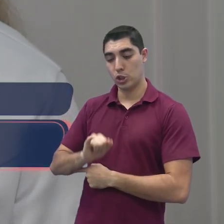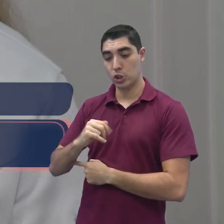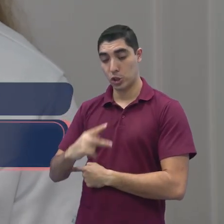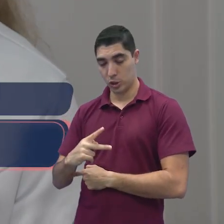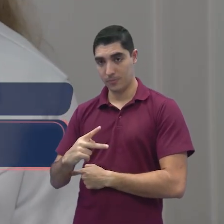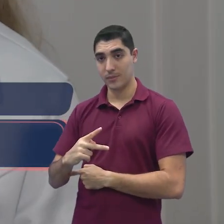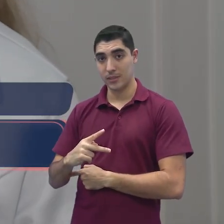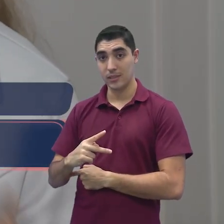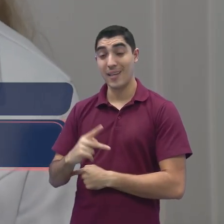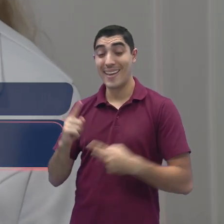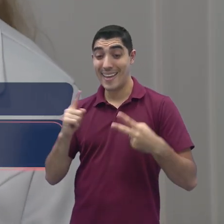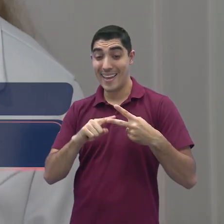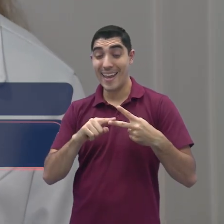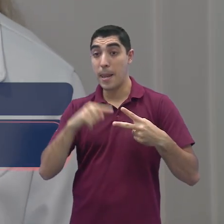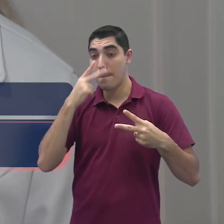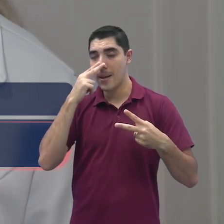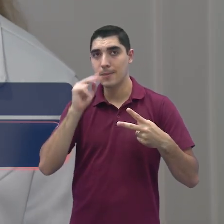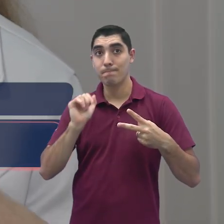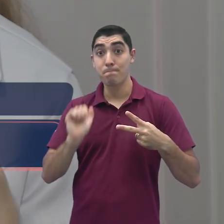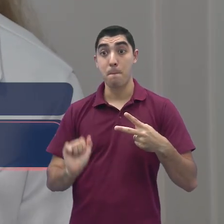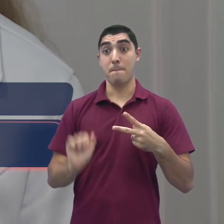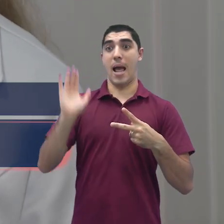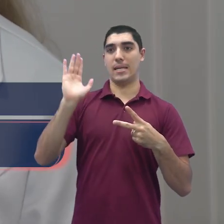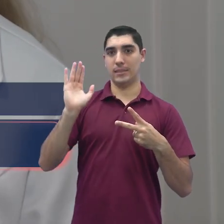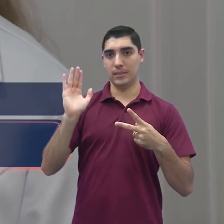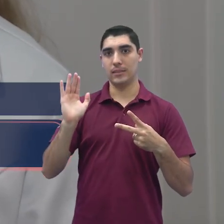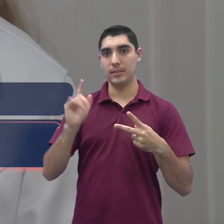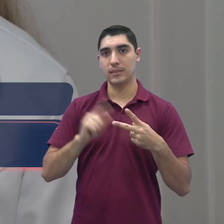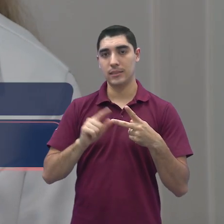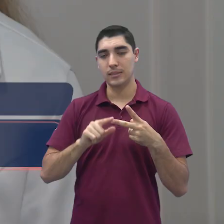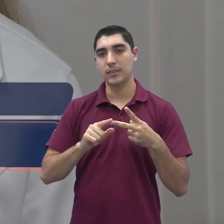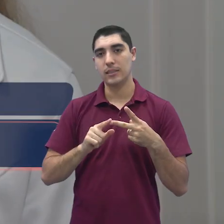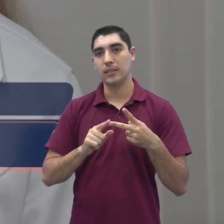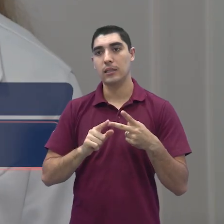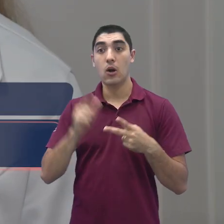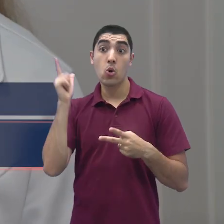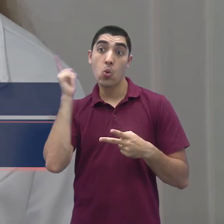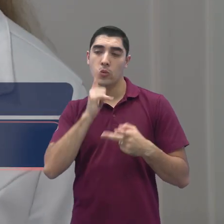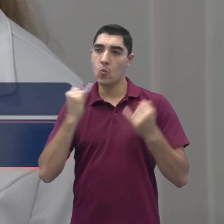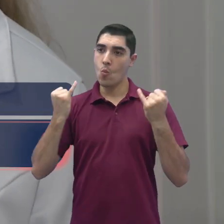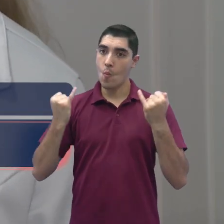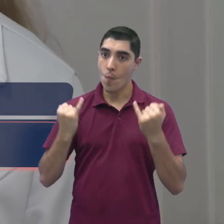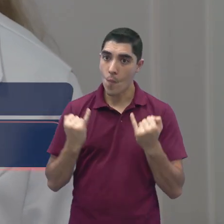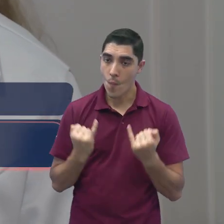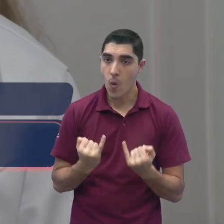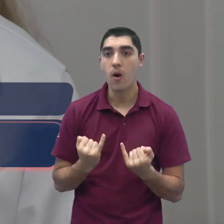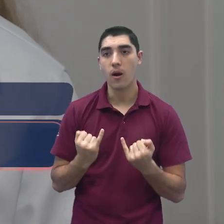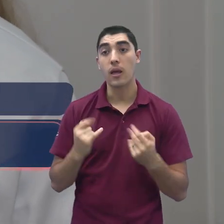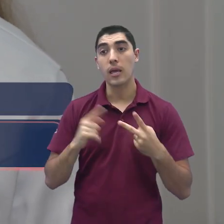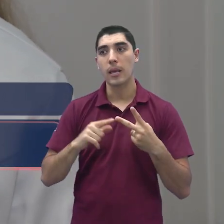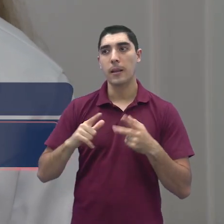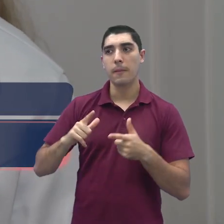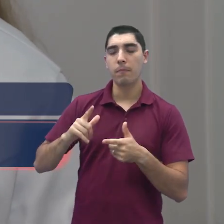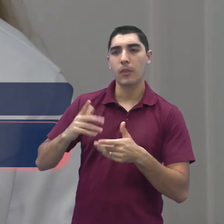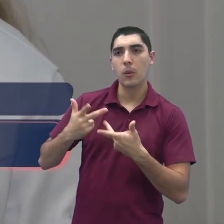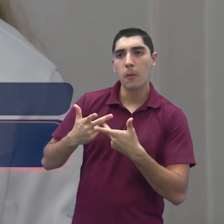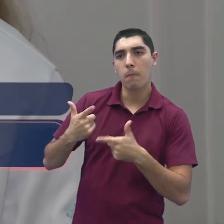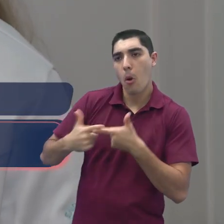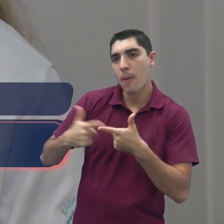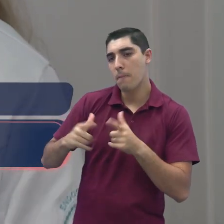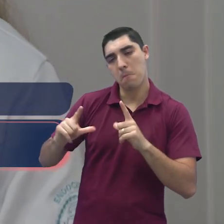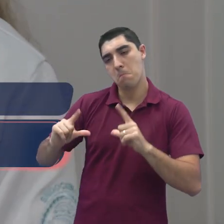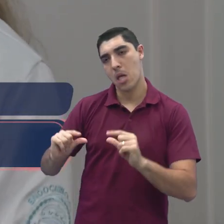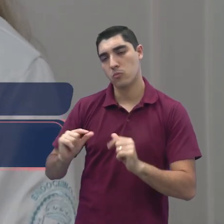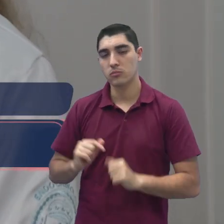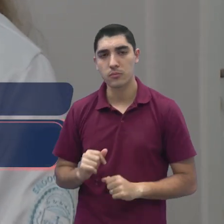hormônio, que é o GIP, que é outro, e por isso ela tem uma potência maior, tendo um pouquinho mais de perda de peso e menos